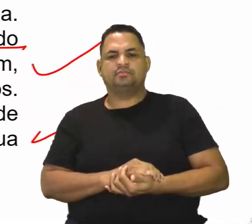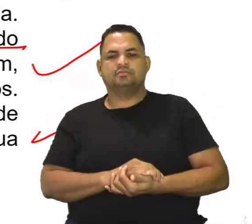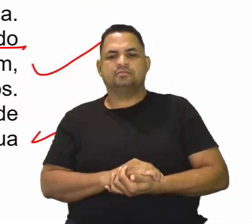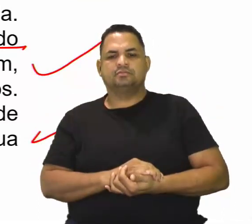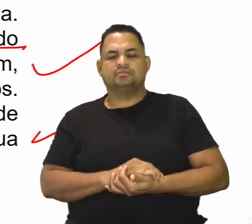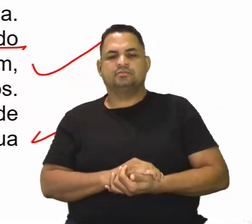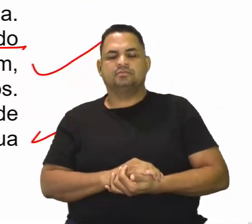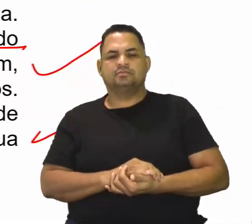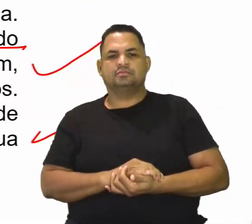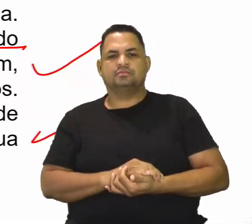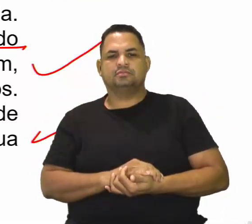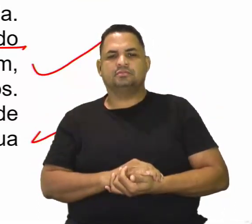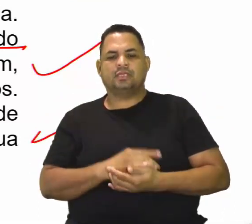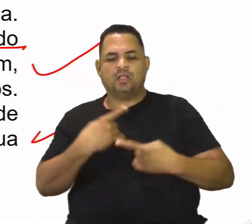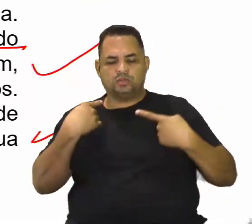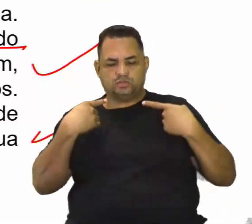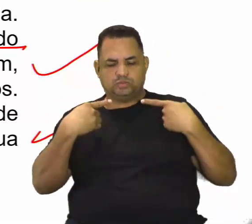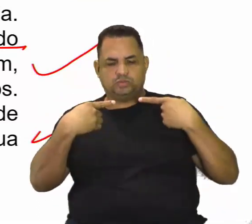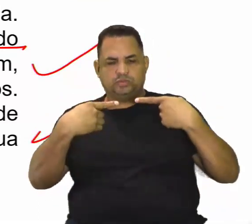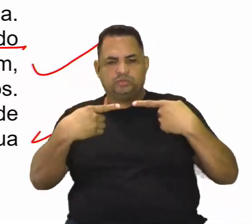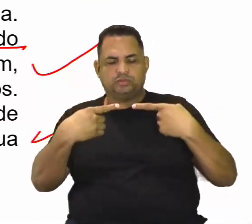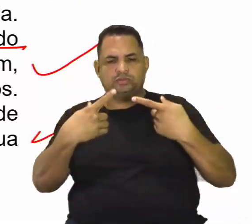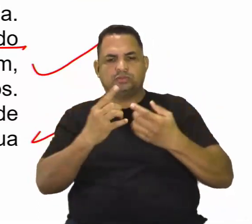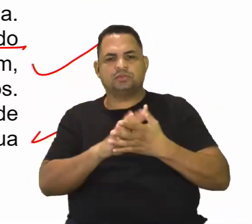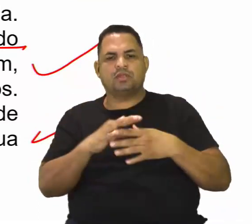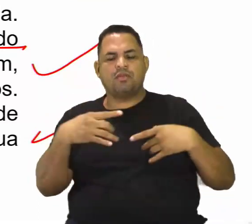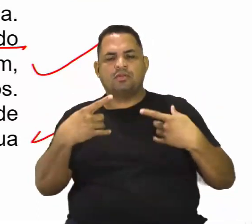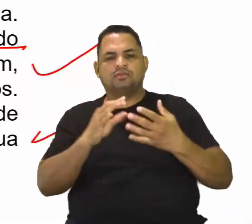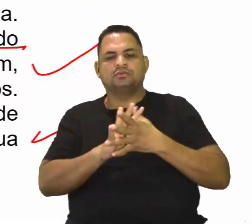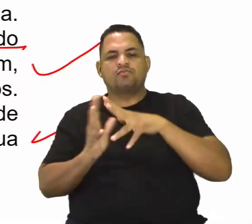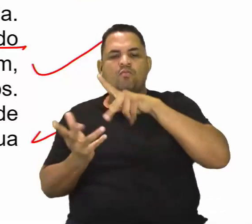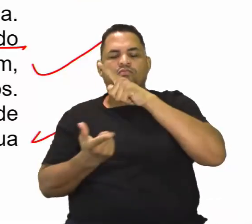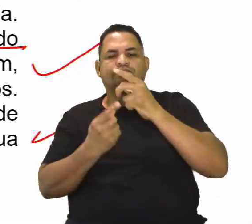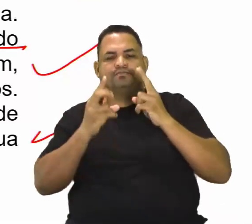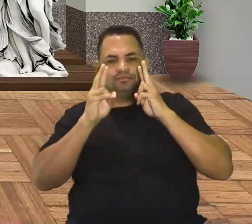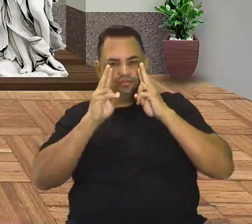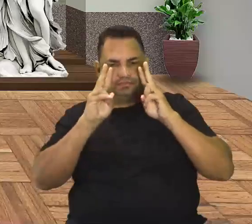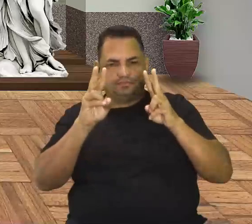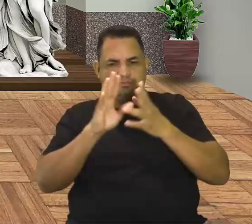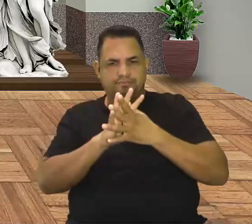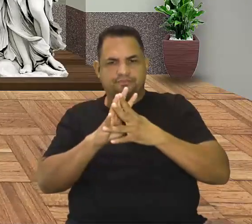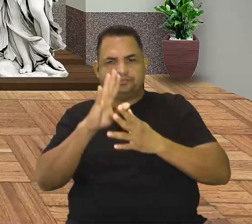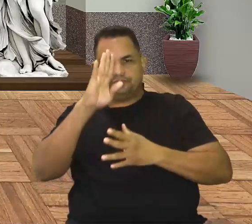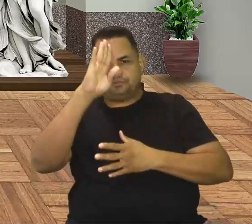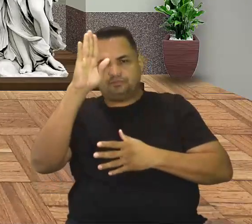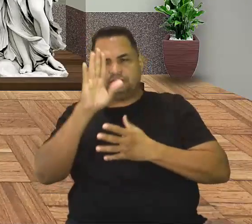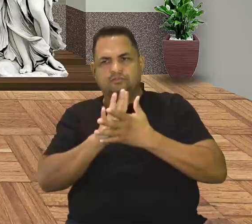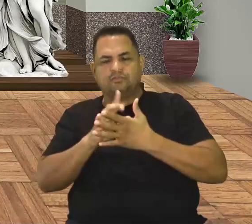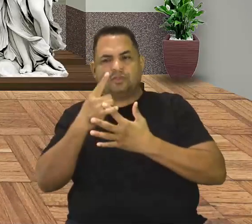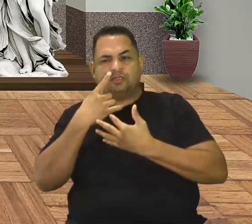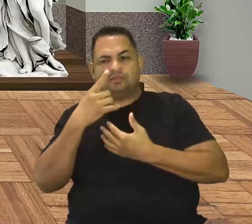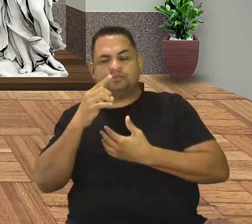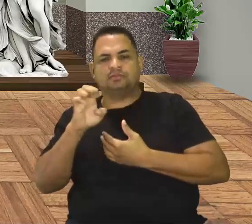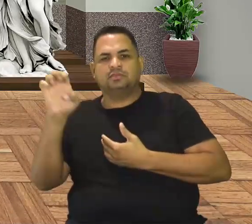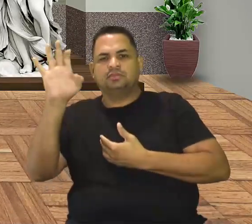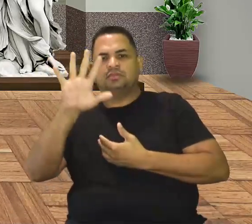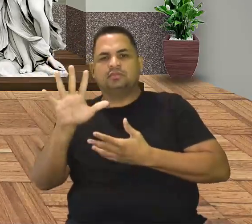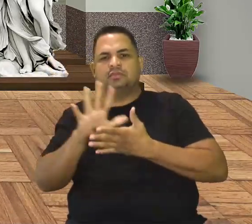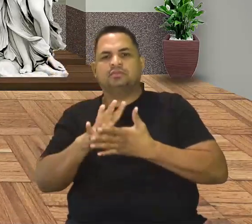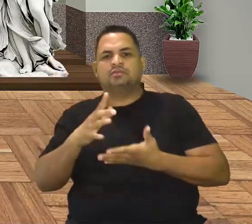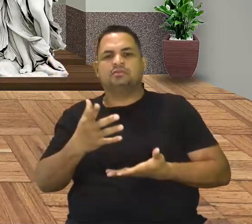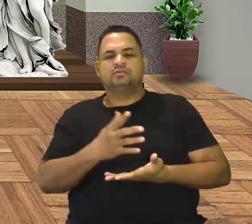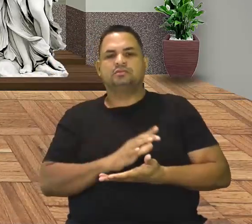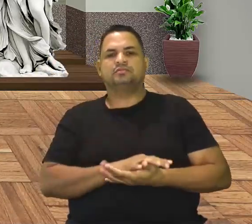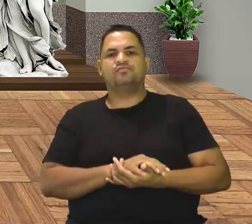Pessoal, esses conflitos que nós estamos vendo pelo mundo, principalmente se nós olharmos para a Europa tem muito esse